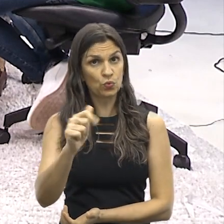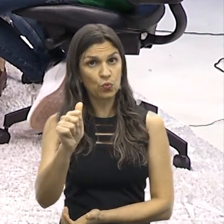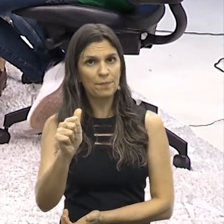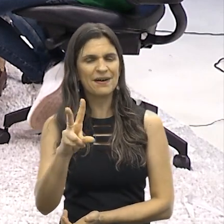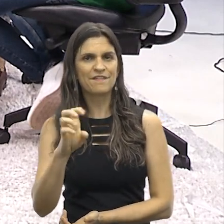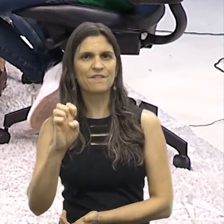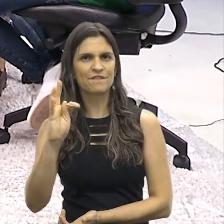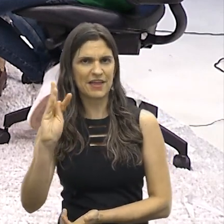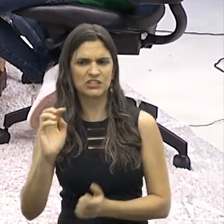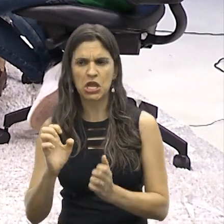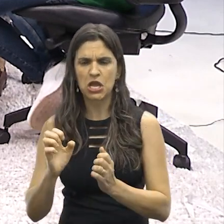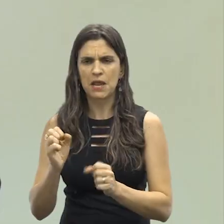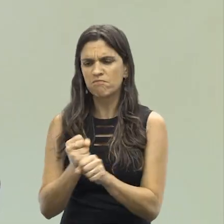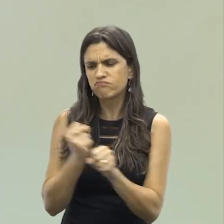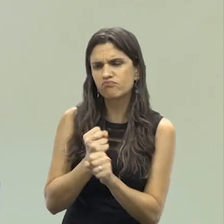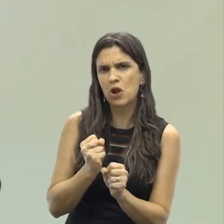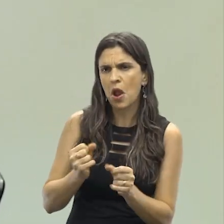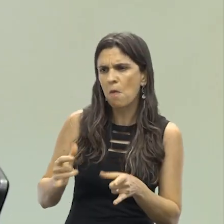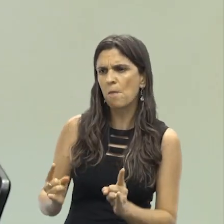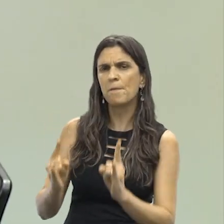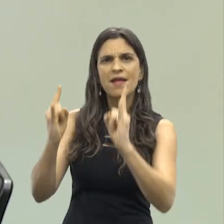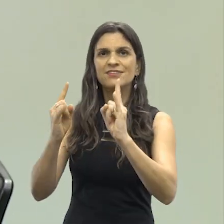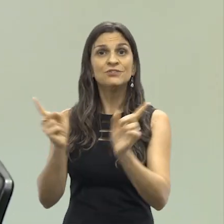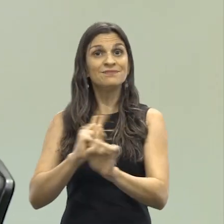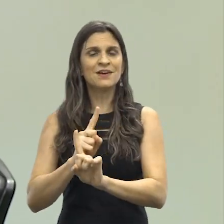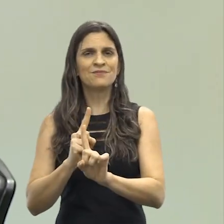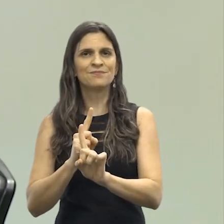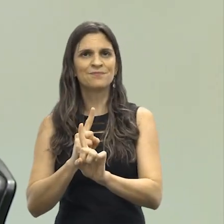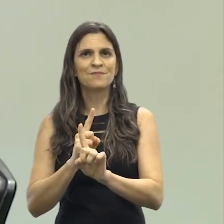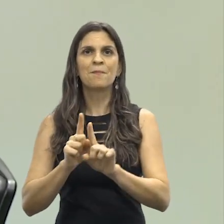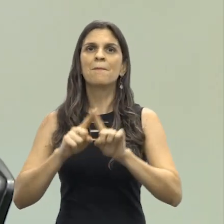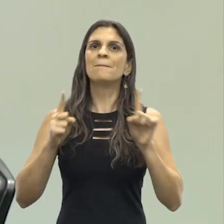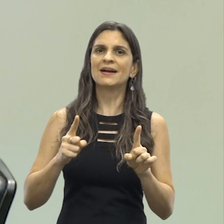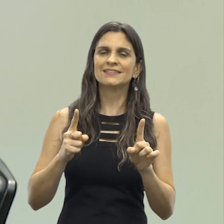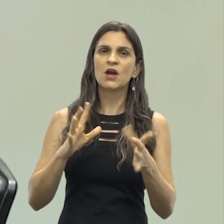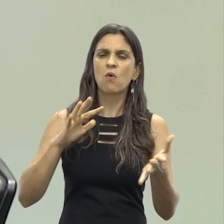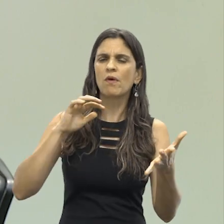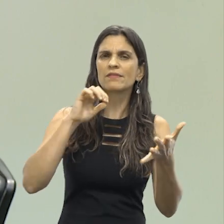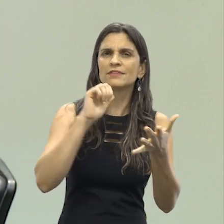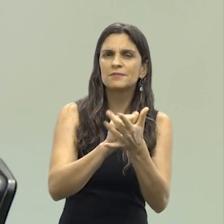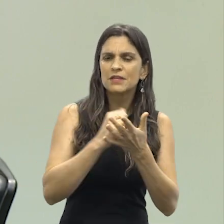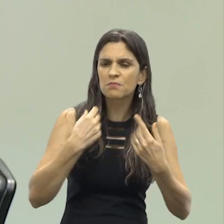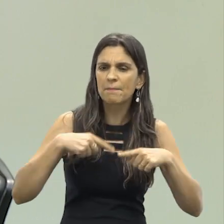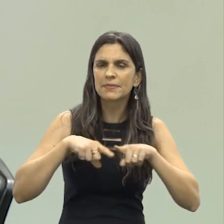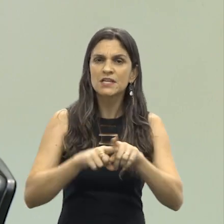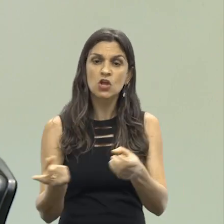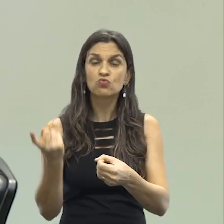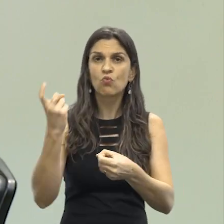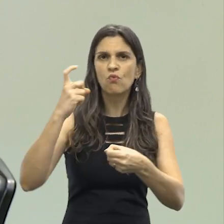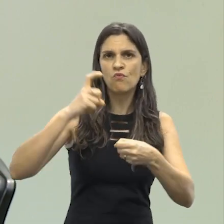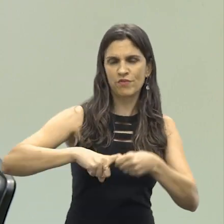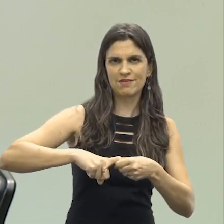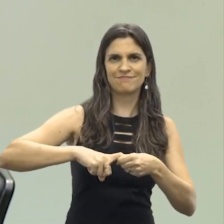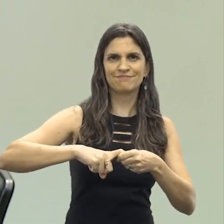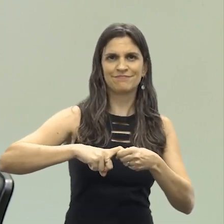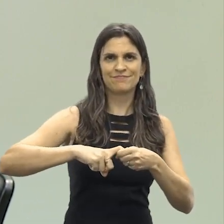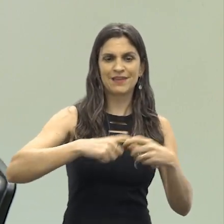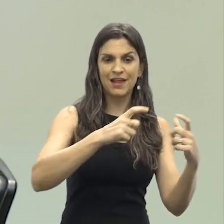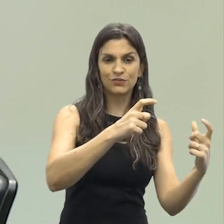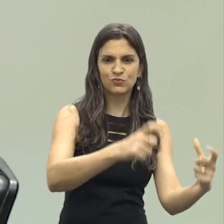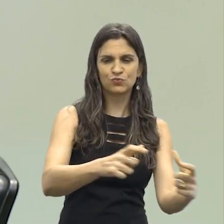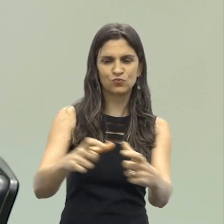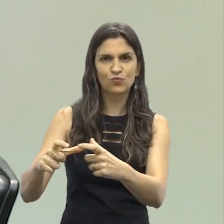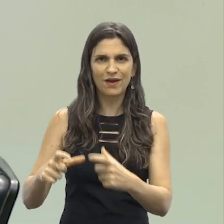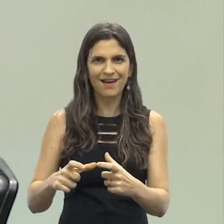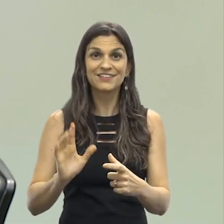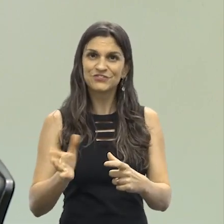de uma estrutura, mas sim disponibilizar o serviço por meio de um credenciamento, de um convênio, uma forma de valorizar o